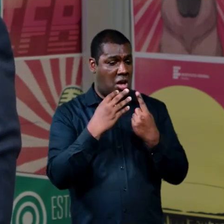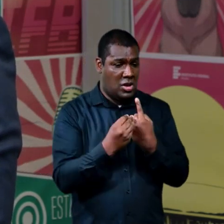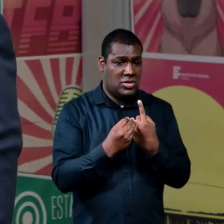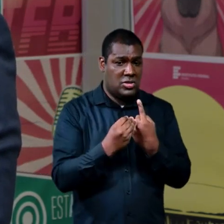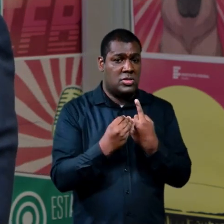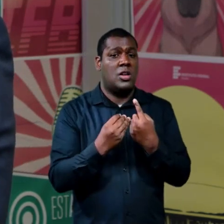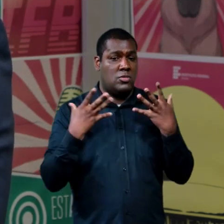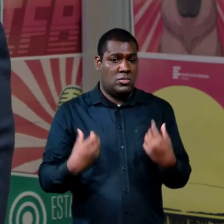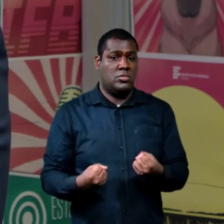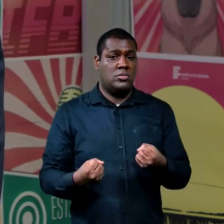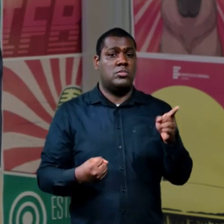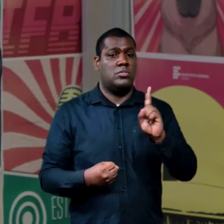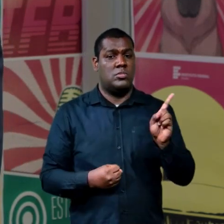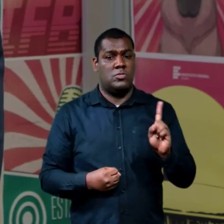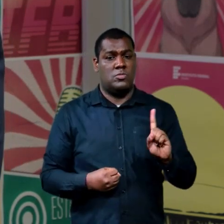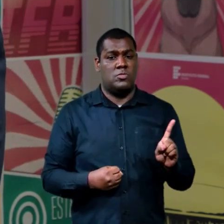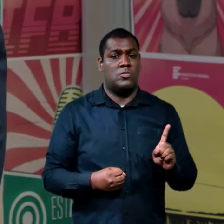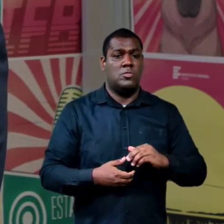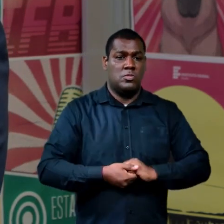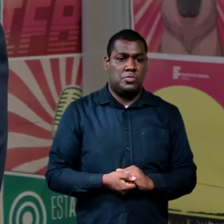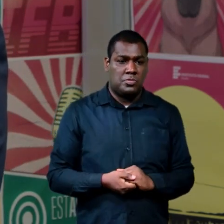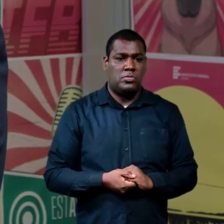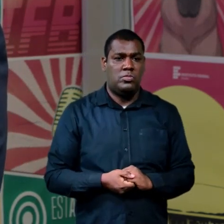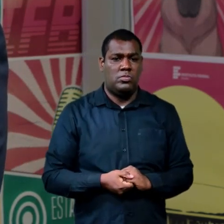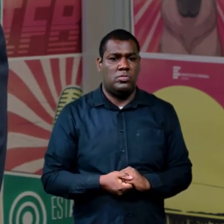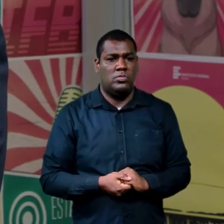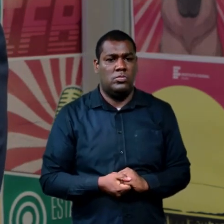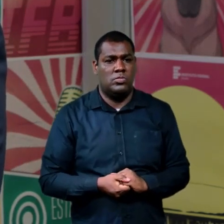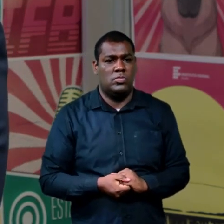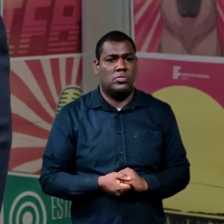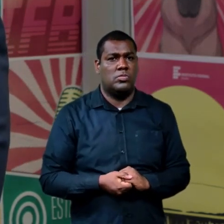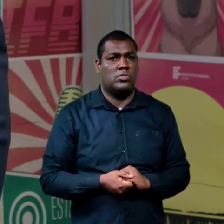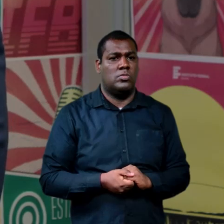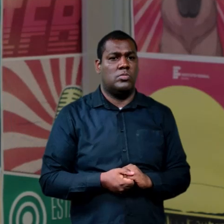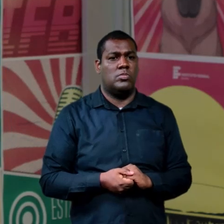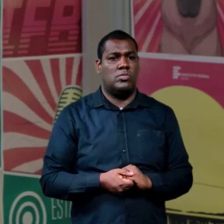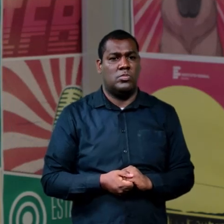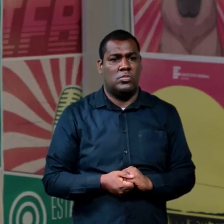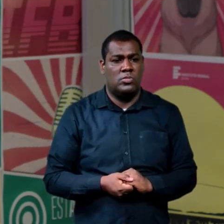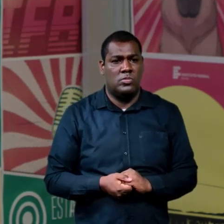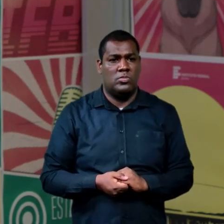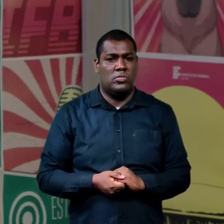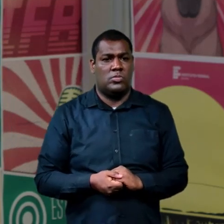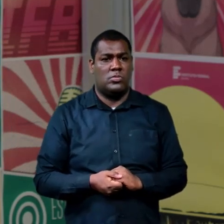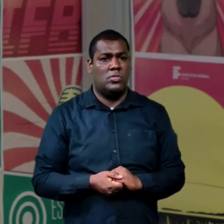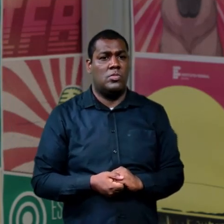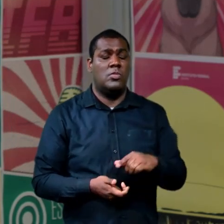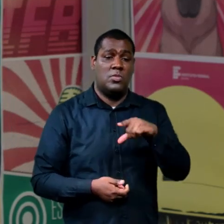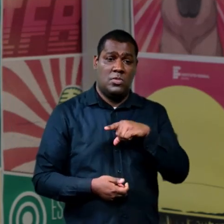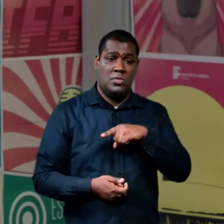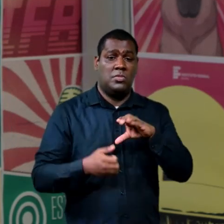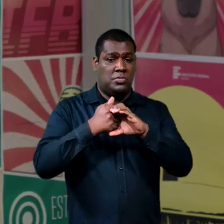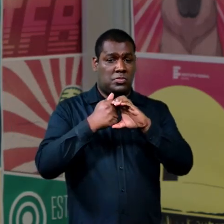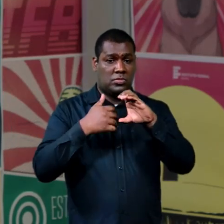doutora Uhum. Ruth. É essa a questão. Aí, como a gente teve um aspecto